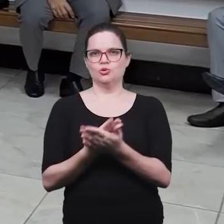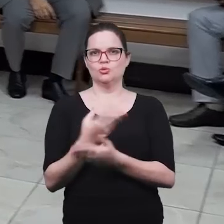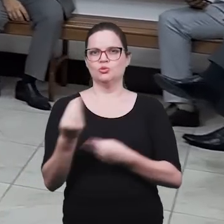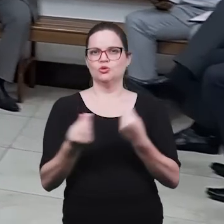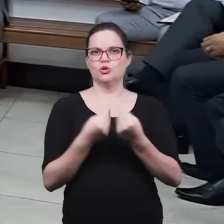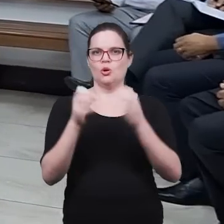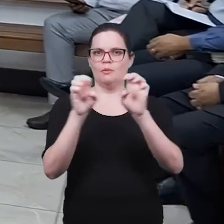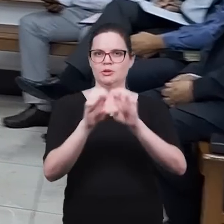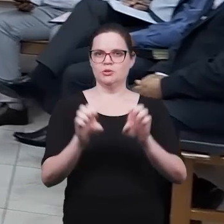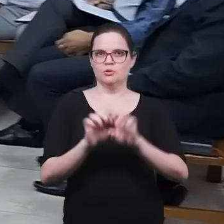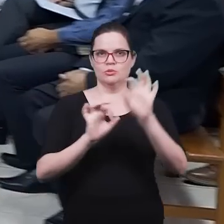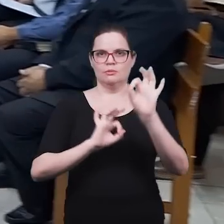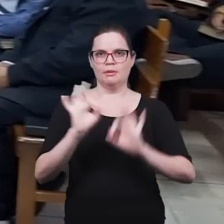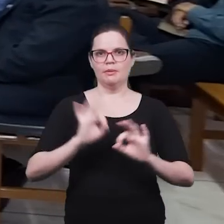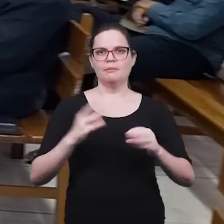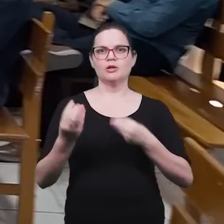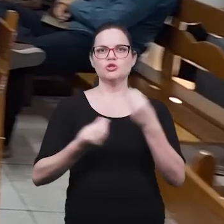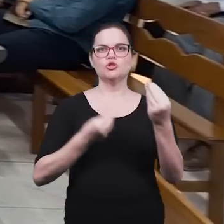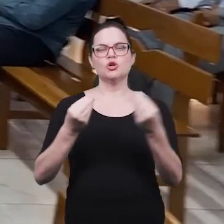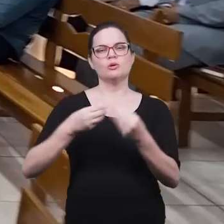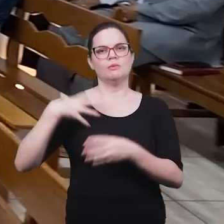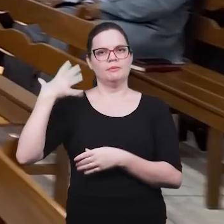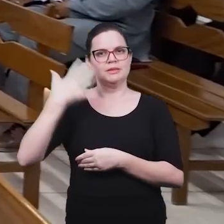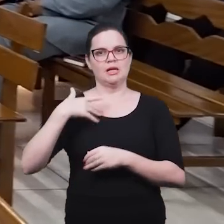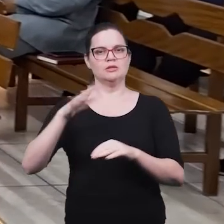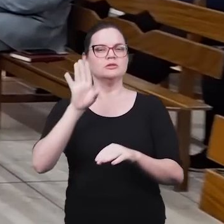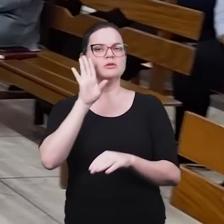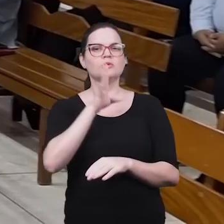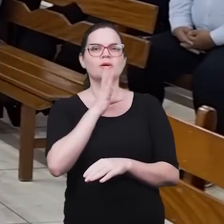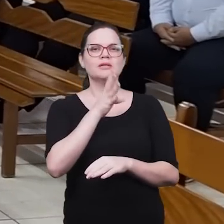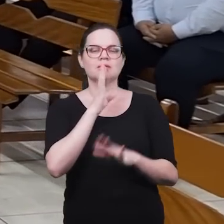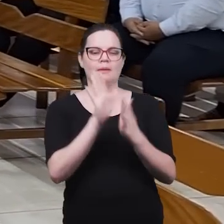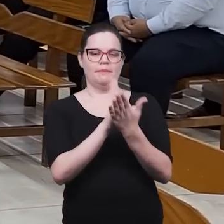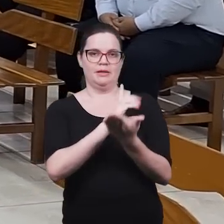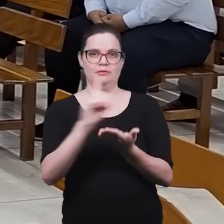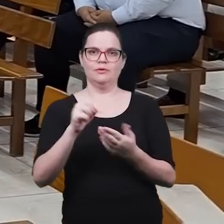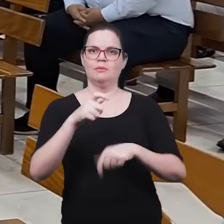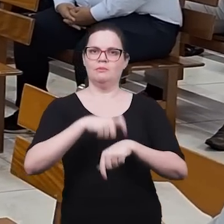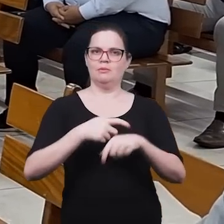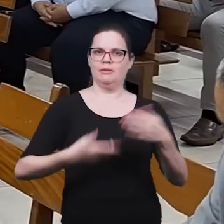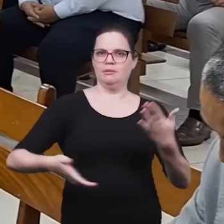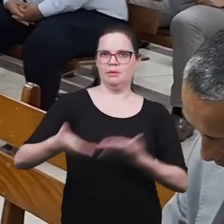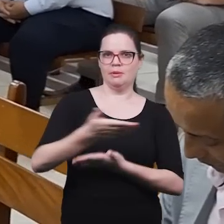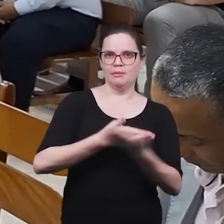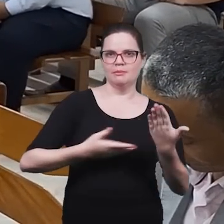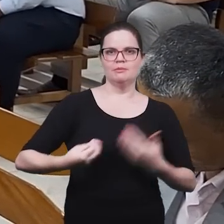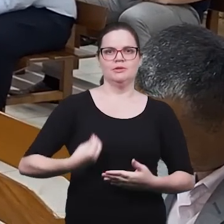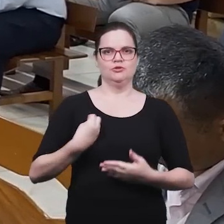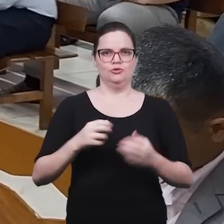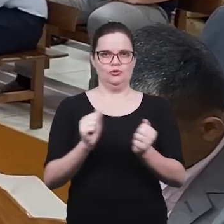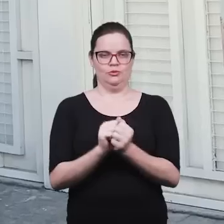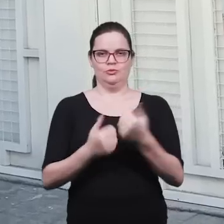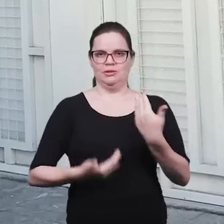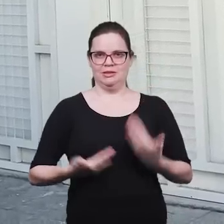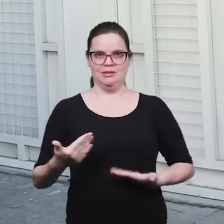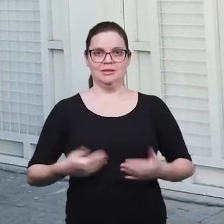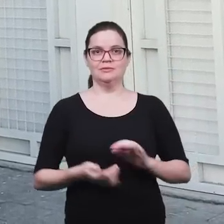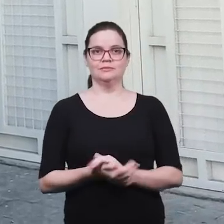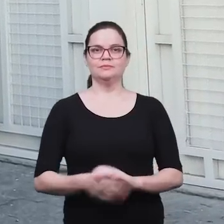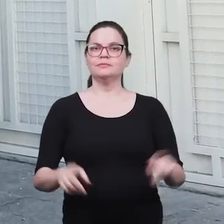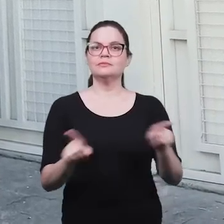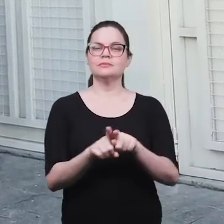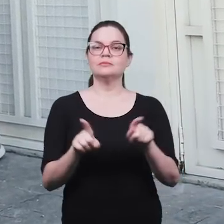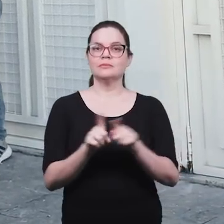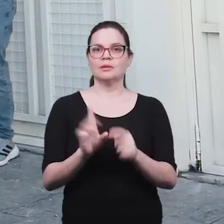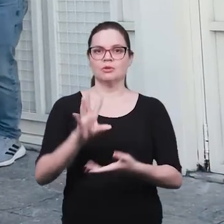e preparo da mensagem e o manejo da palavra. Foi um momento de interação entre os irmãos, louvado seja o Senhor. No coração da Grande